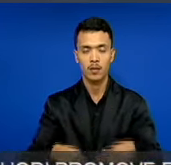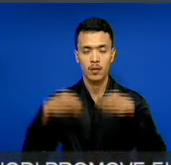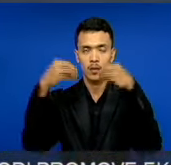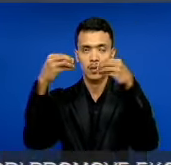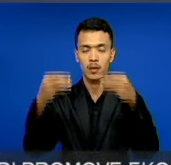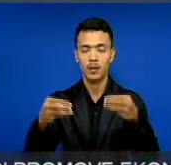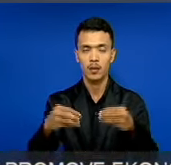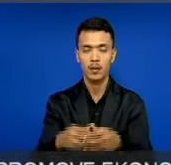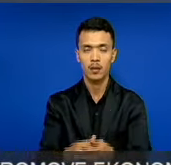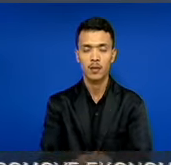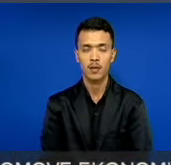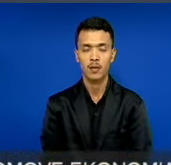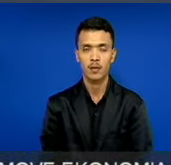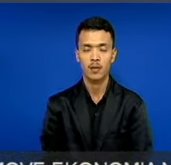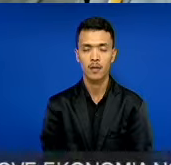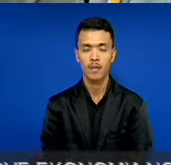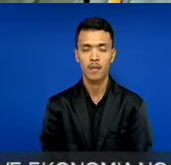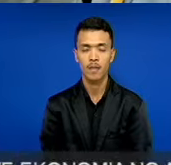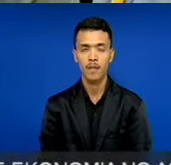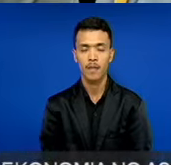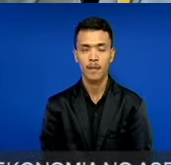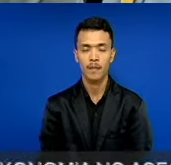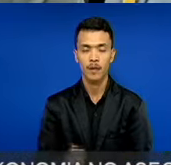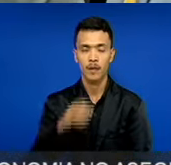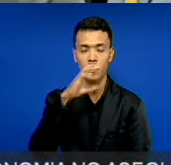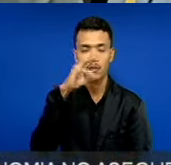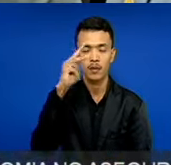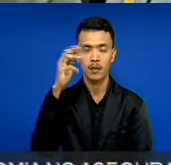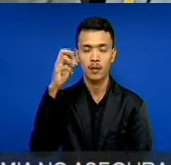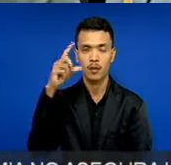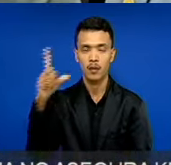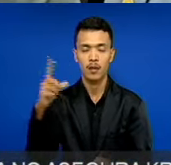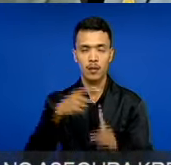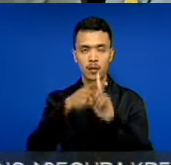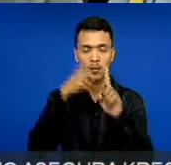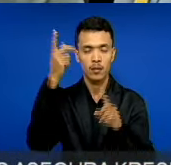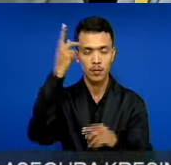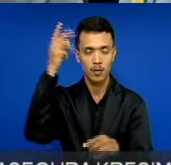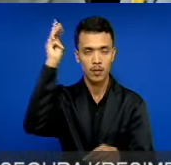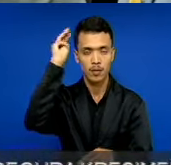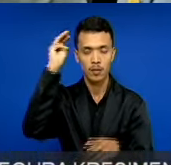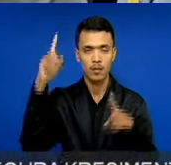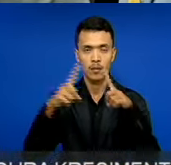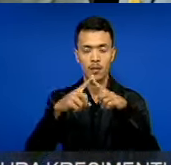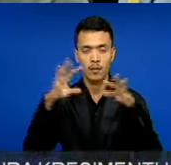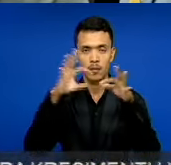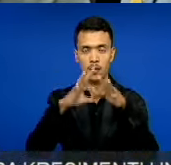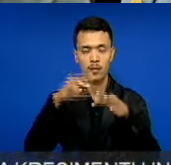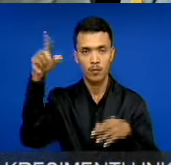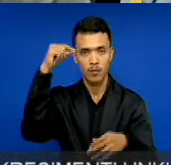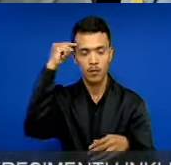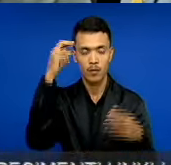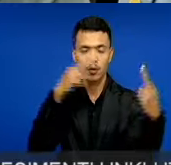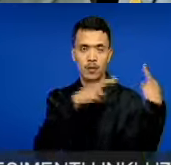no superintendência, supervisão MCATL nen, husi primeiro ministro ba membro governo, nebe